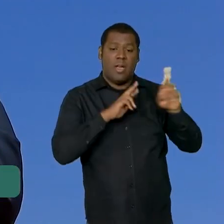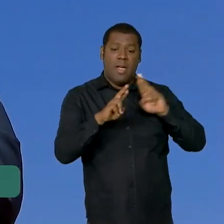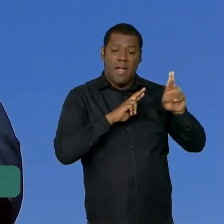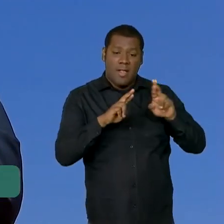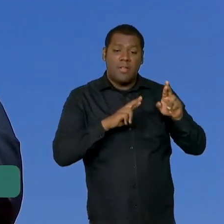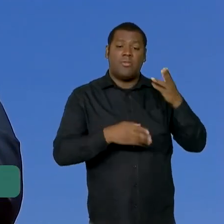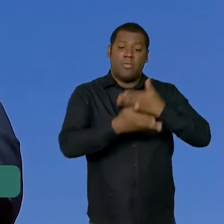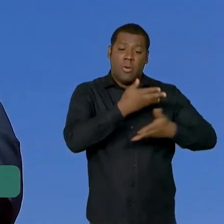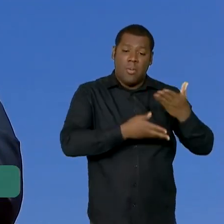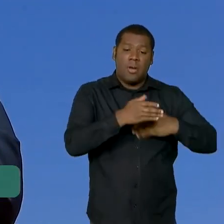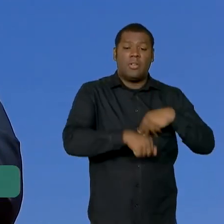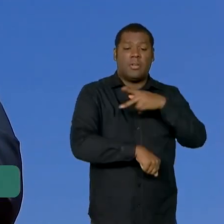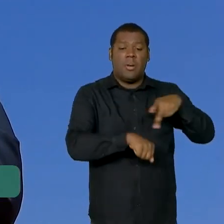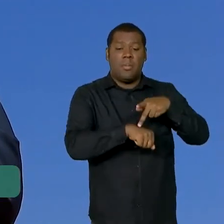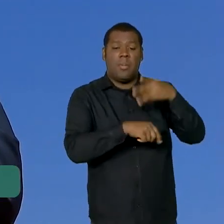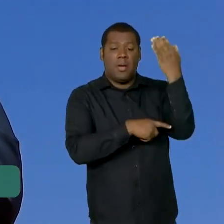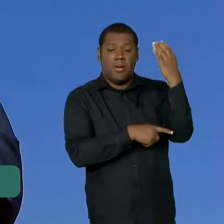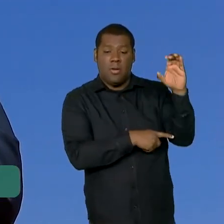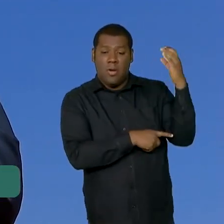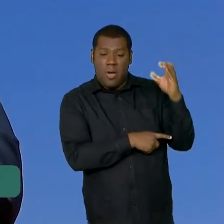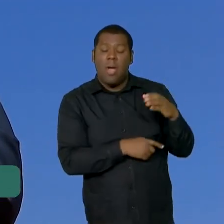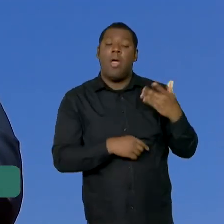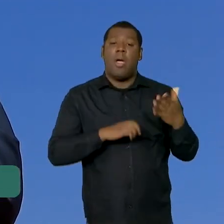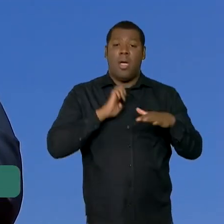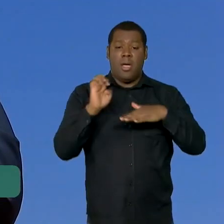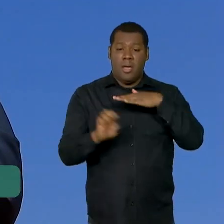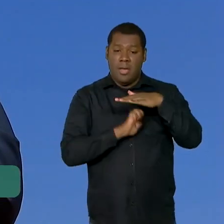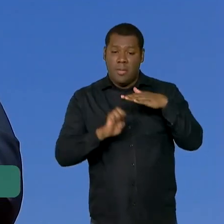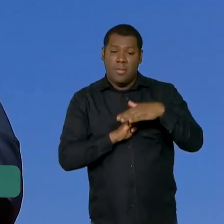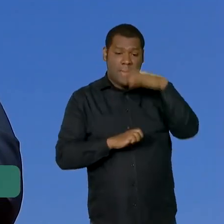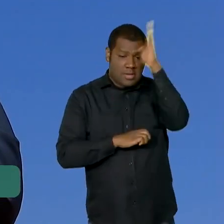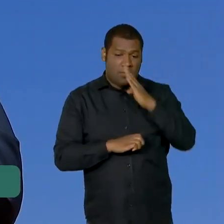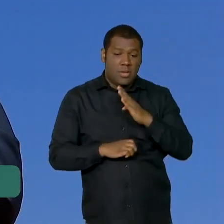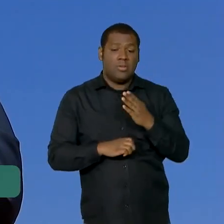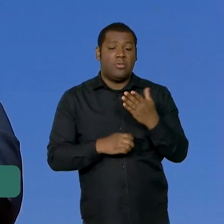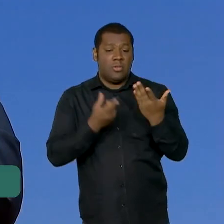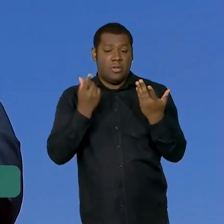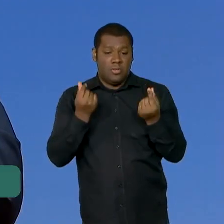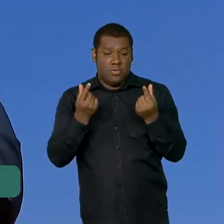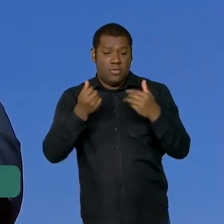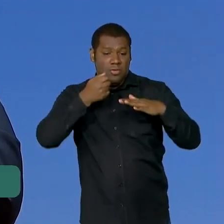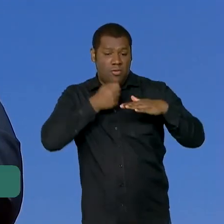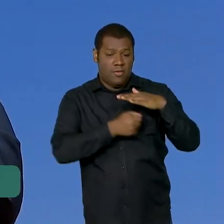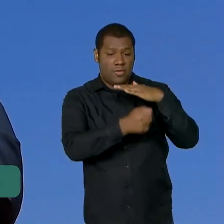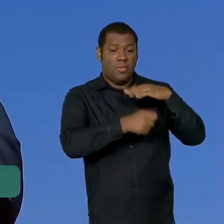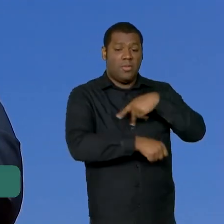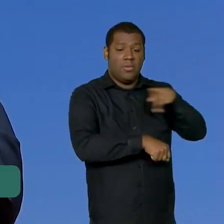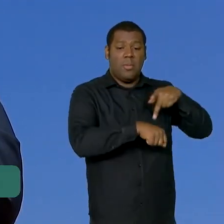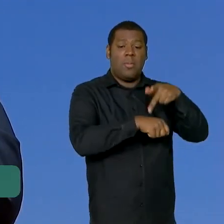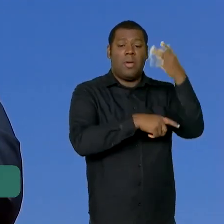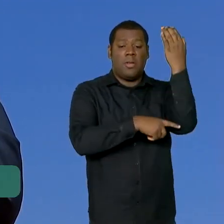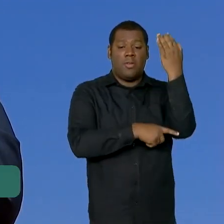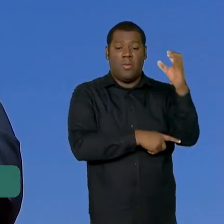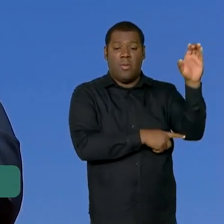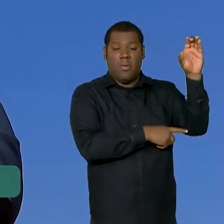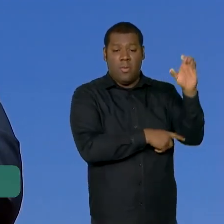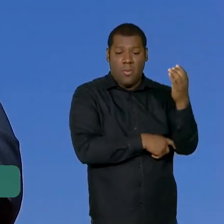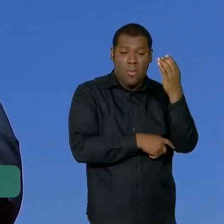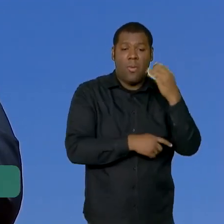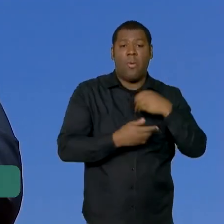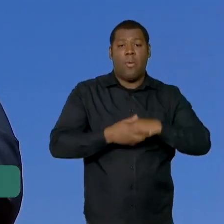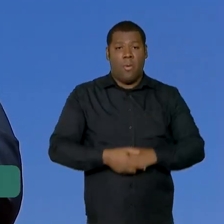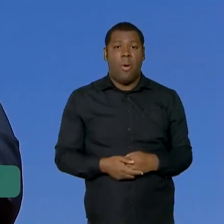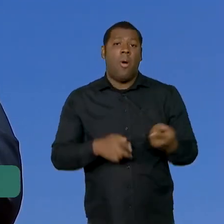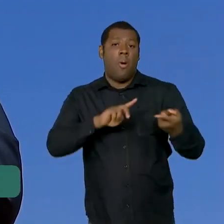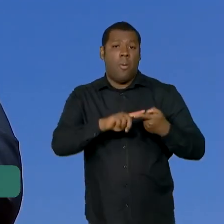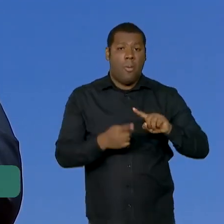presença de investimentos brasileiros e de empresas brasileiras na Colômbia, sobretudo para aproveitar os acordos de livre